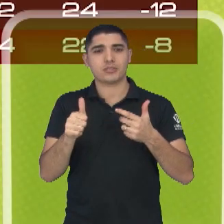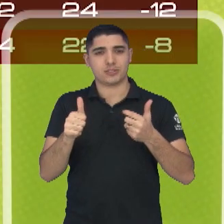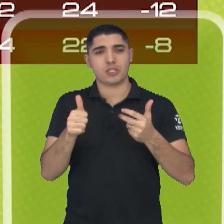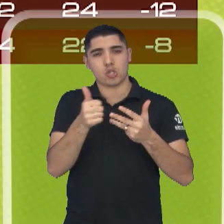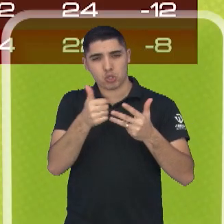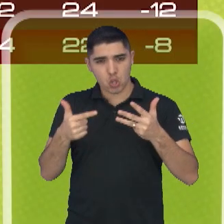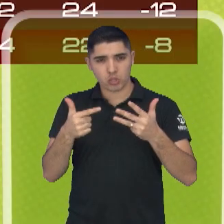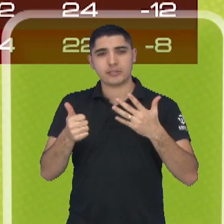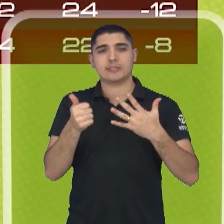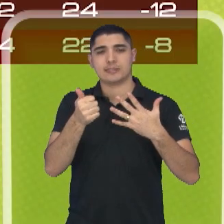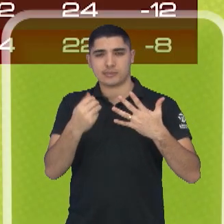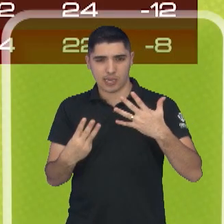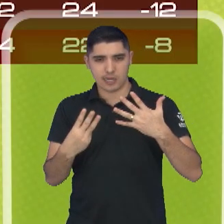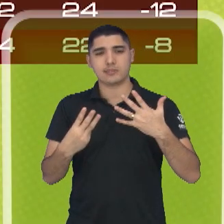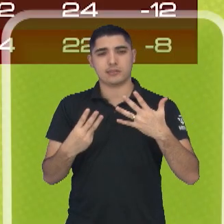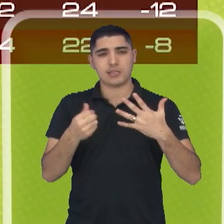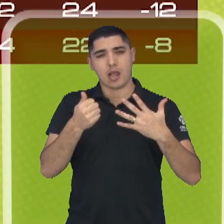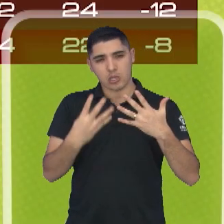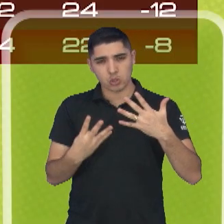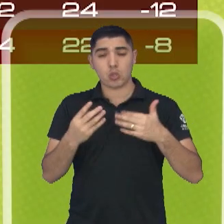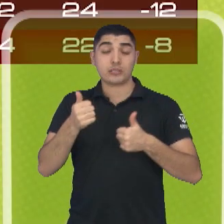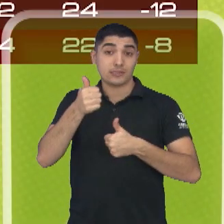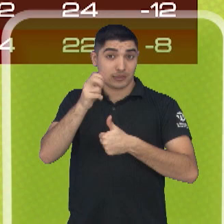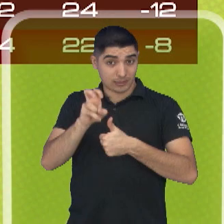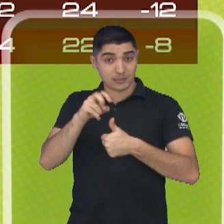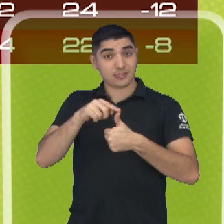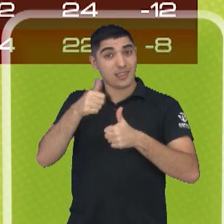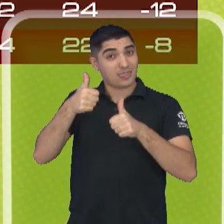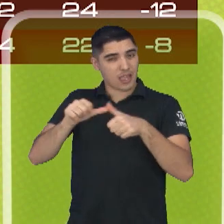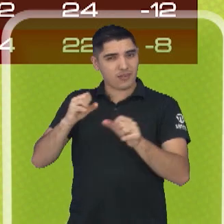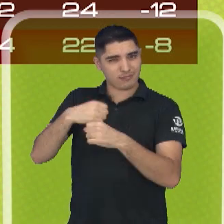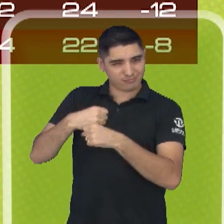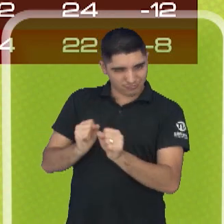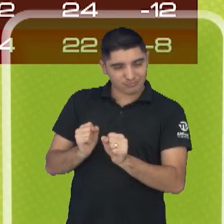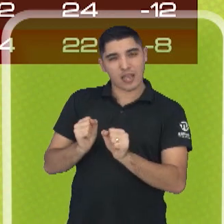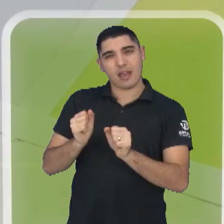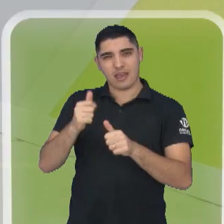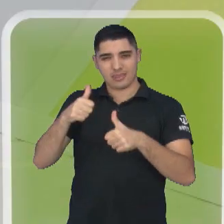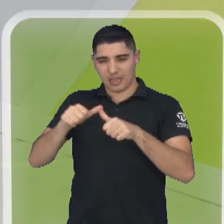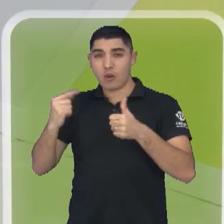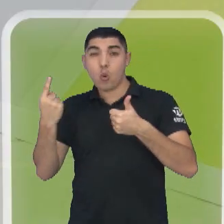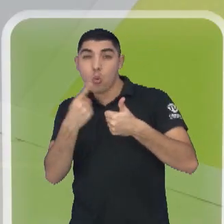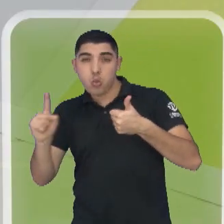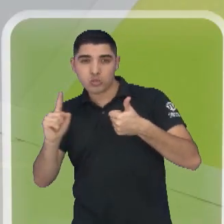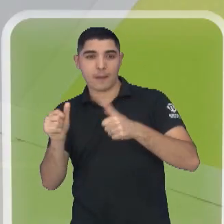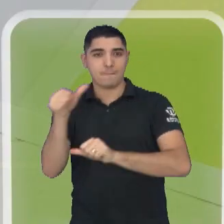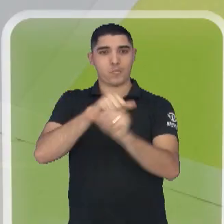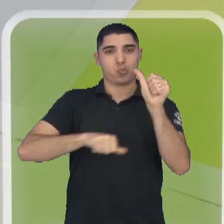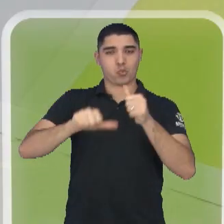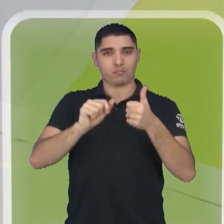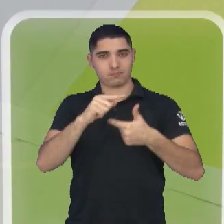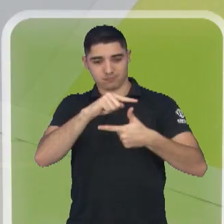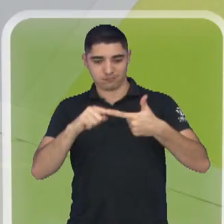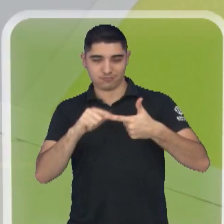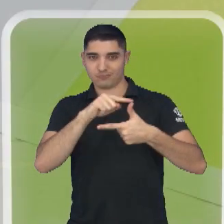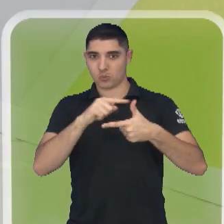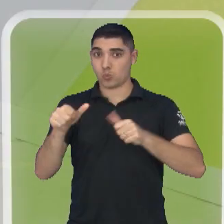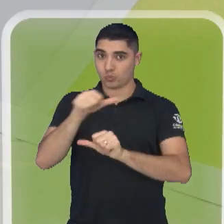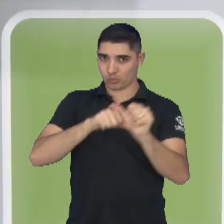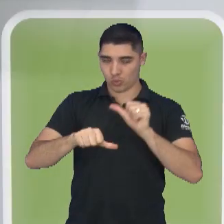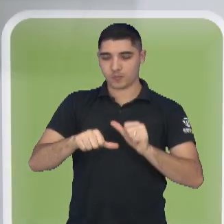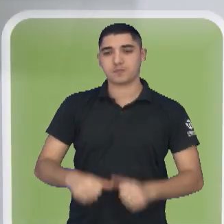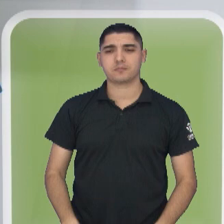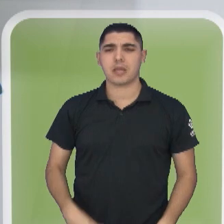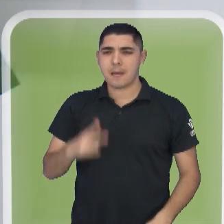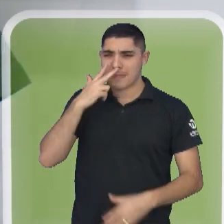Audax, Votuporanguense, Sertãozinho que saiu da lanterna e o Barretos, lanternão da competição. Tá tudo muito embolado, né, Brunão? Tá tudo muito